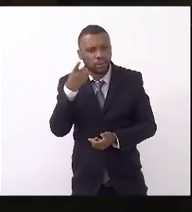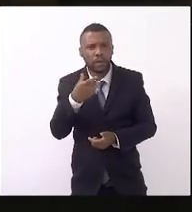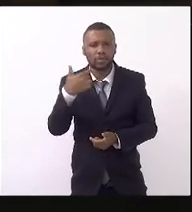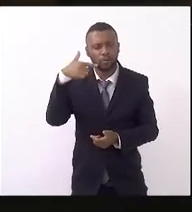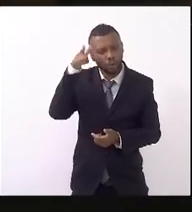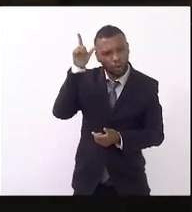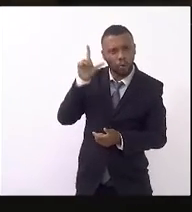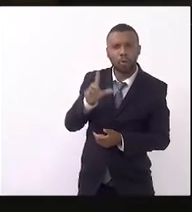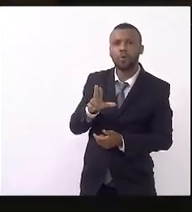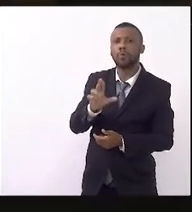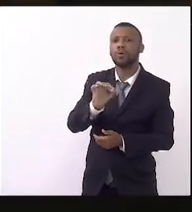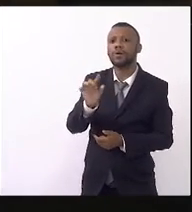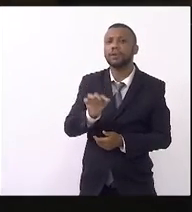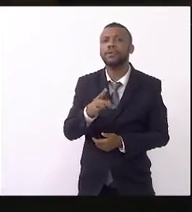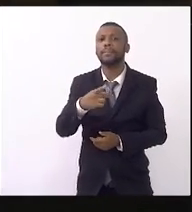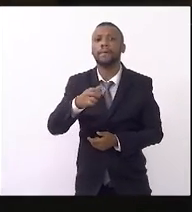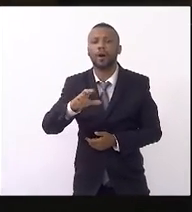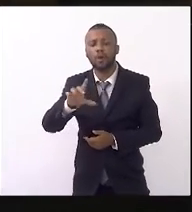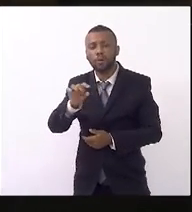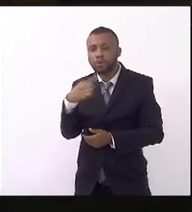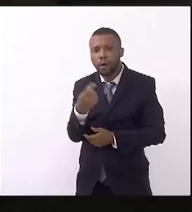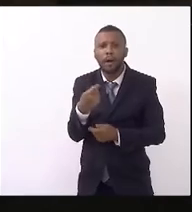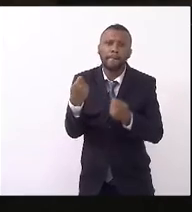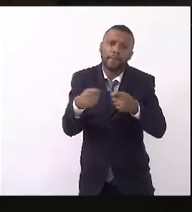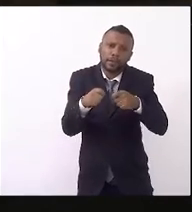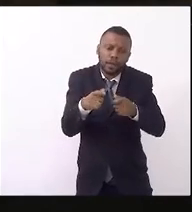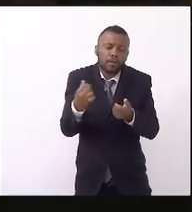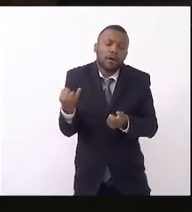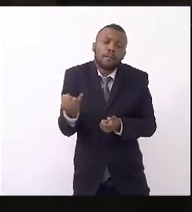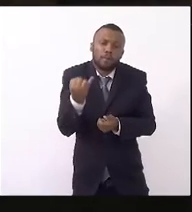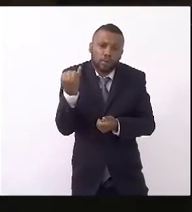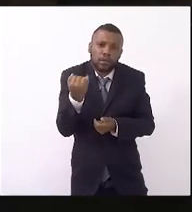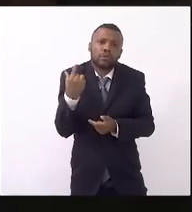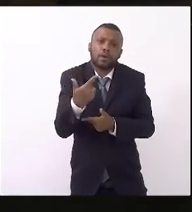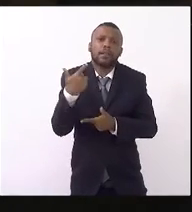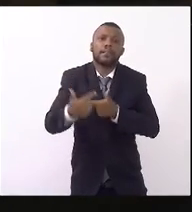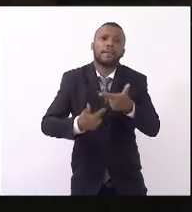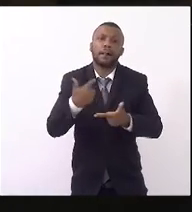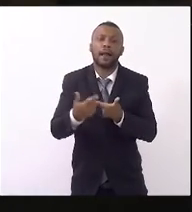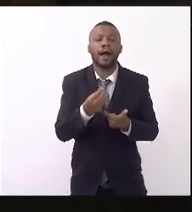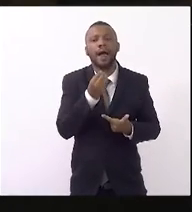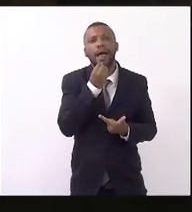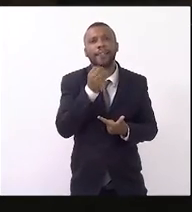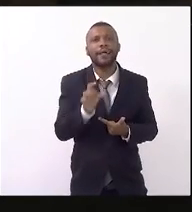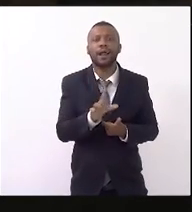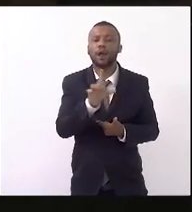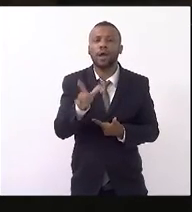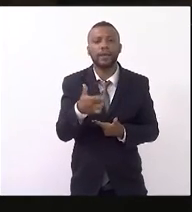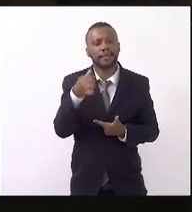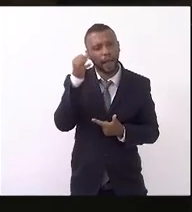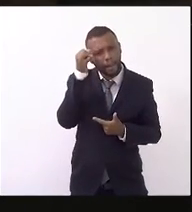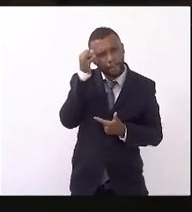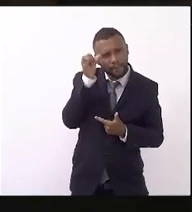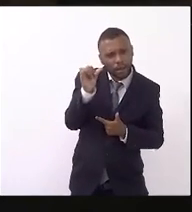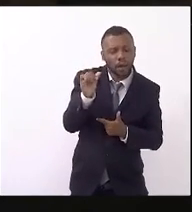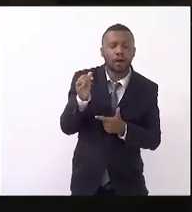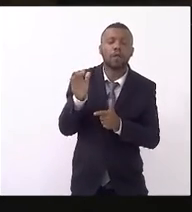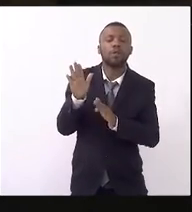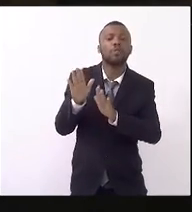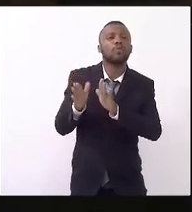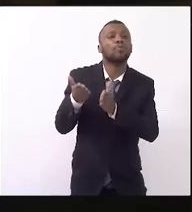Paulo, que nós precisamos, sem sombra de dúvidas, trabalhar na lógica da prevenção, na lógica do